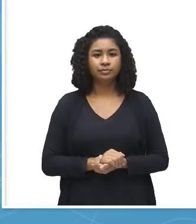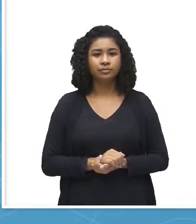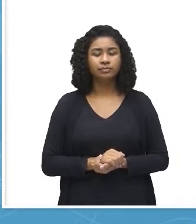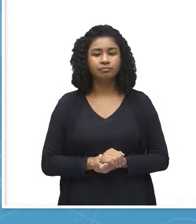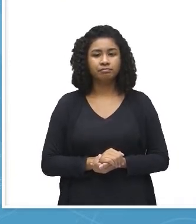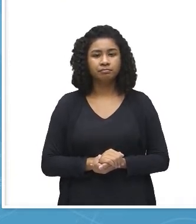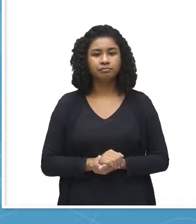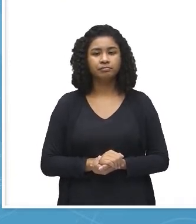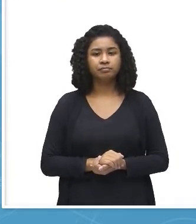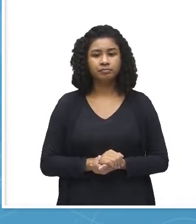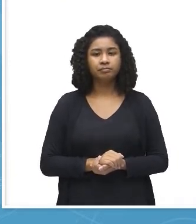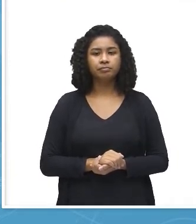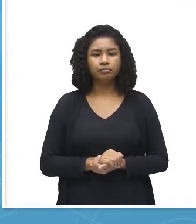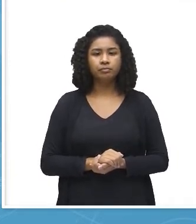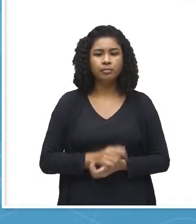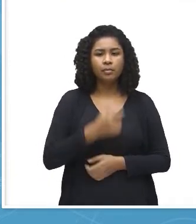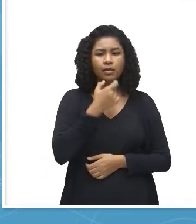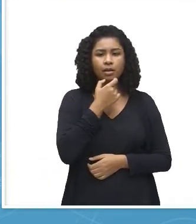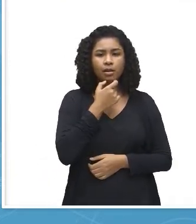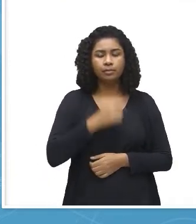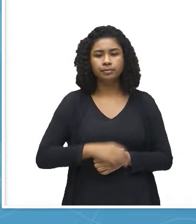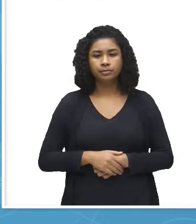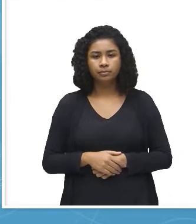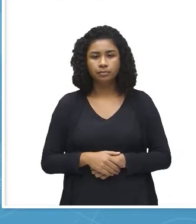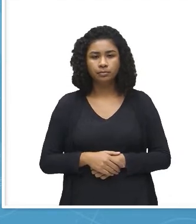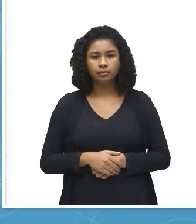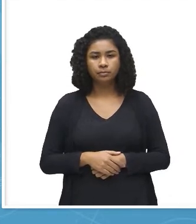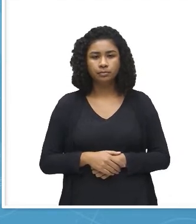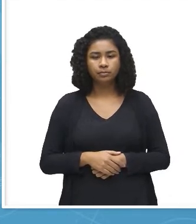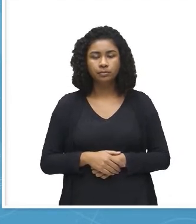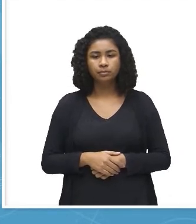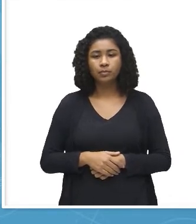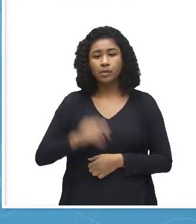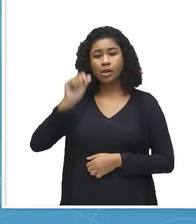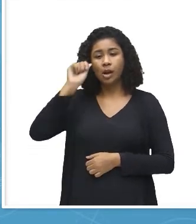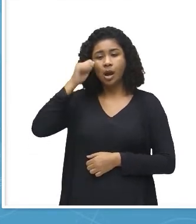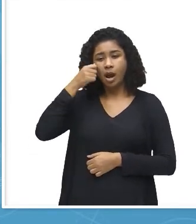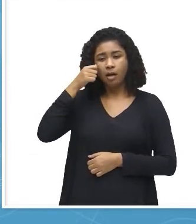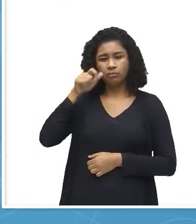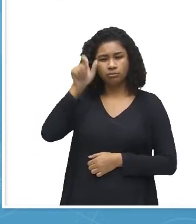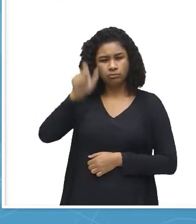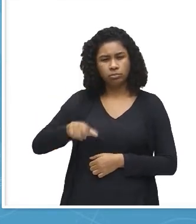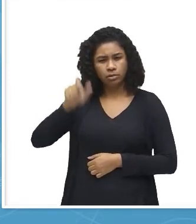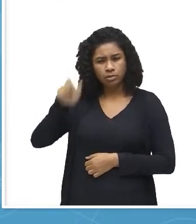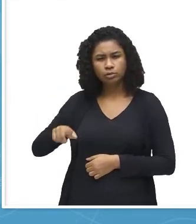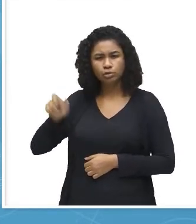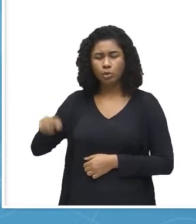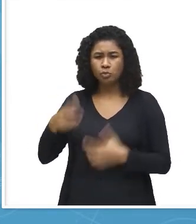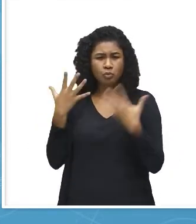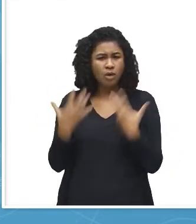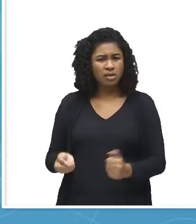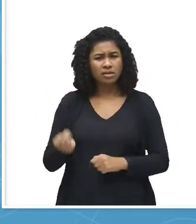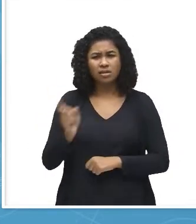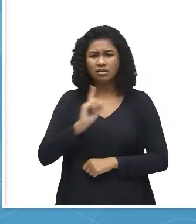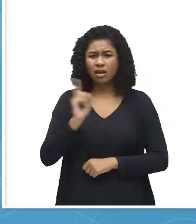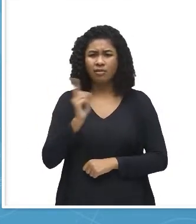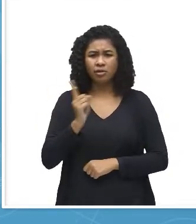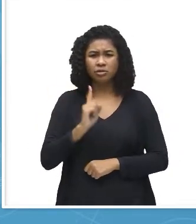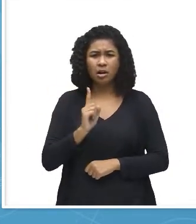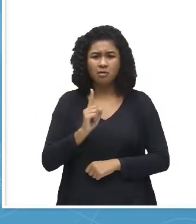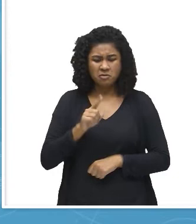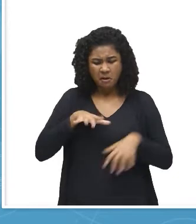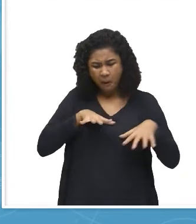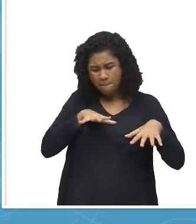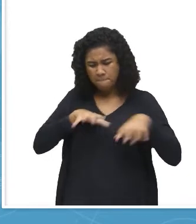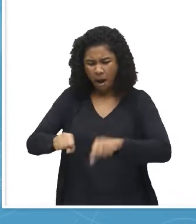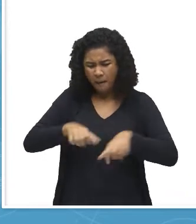Também os africanos não aceitavam de forma pacífica, muitas vezes, essa dominação europeia